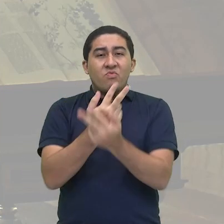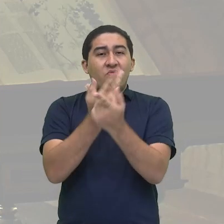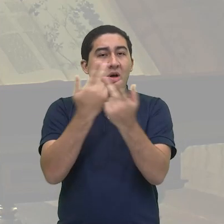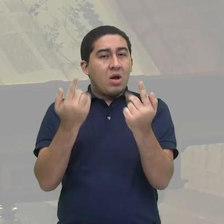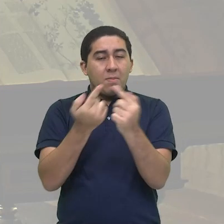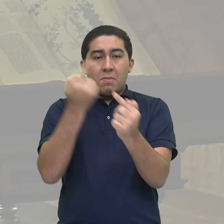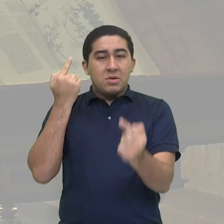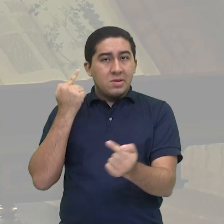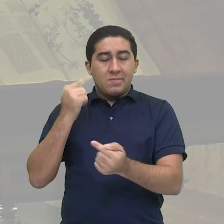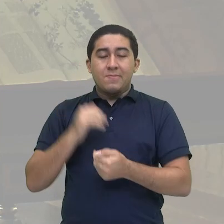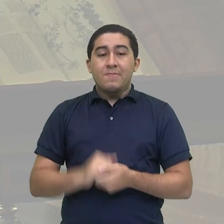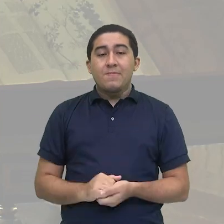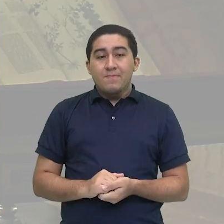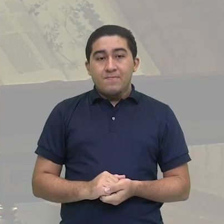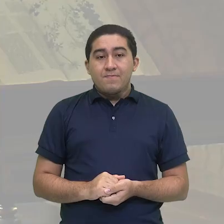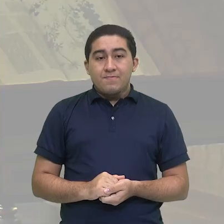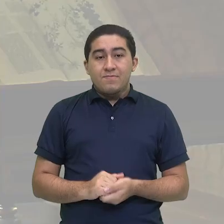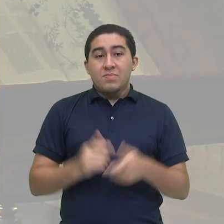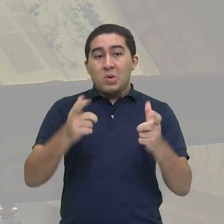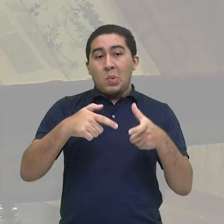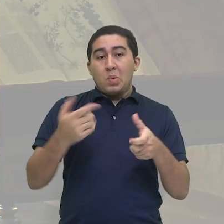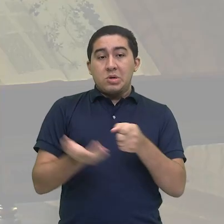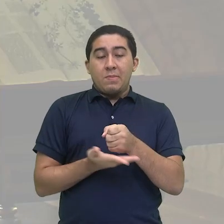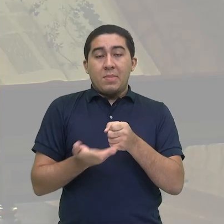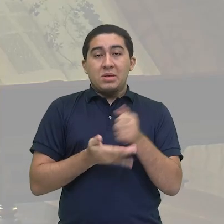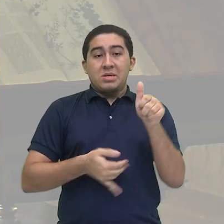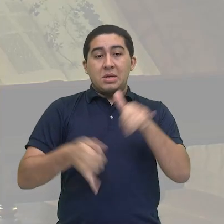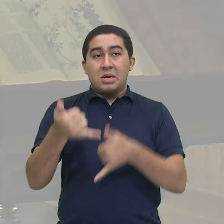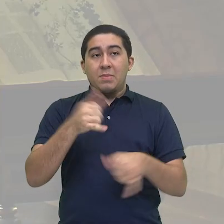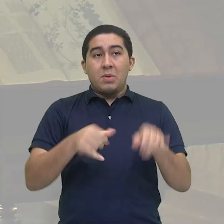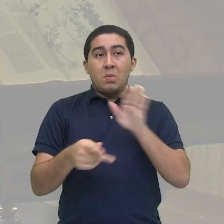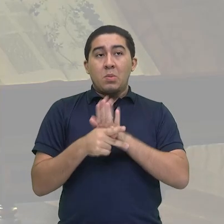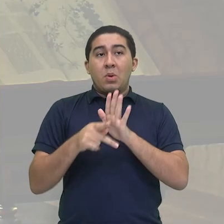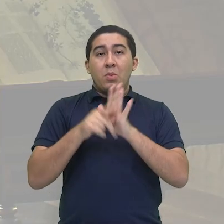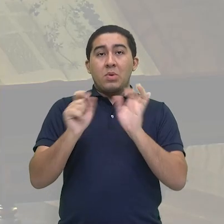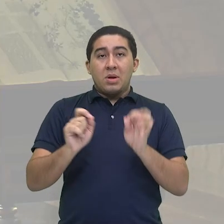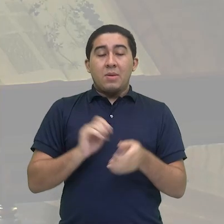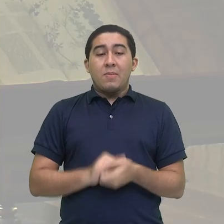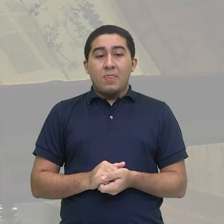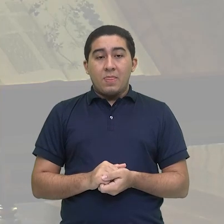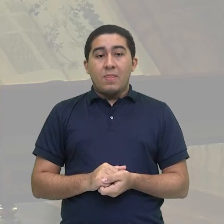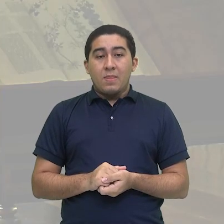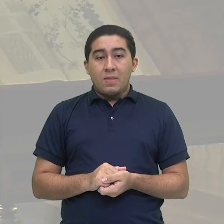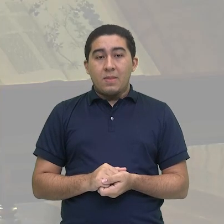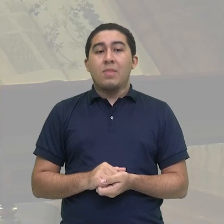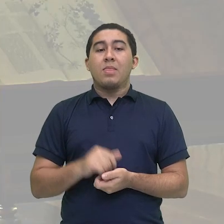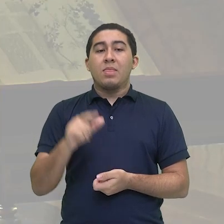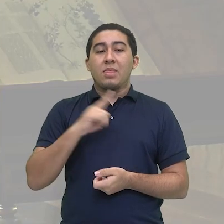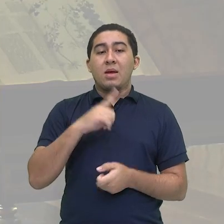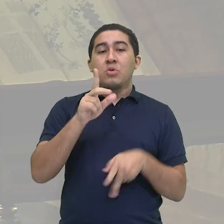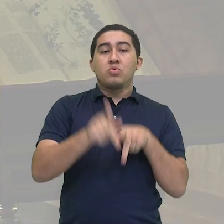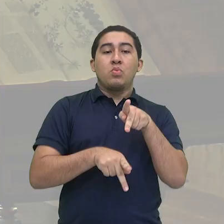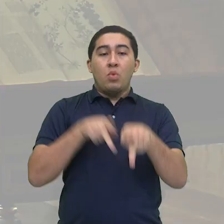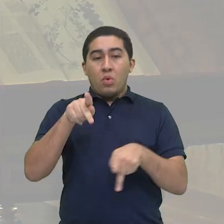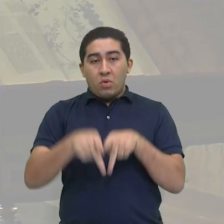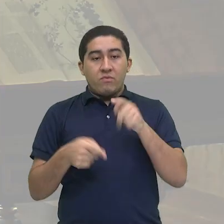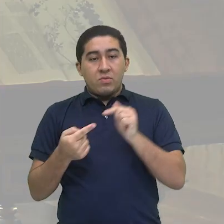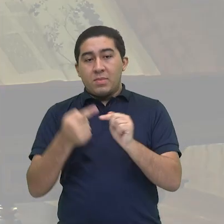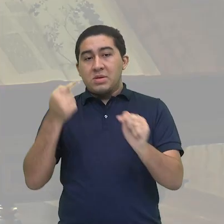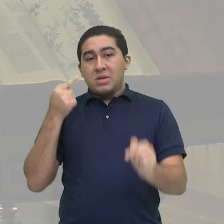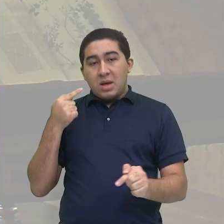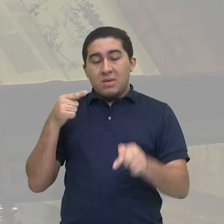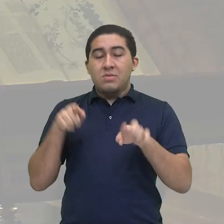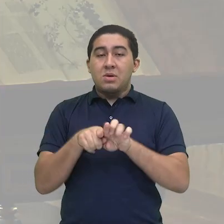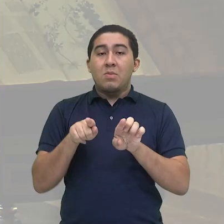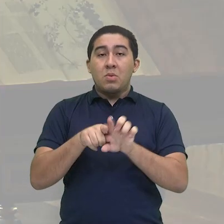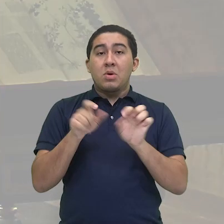de anos. As raízes da química remontam a civilizações antigas,